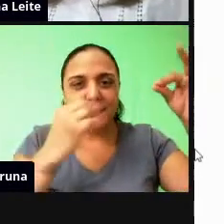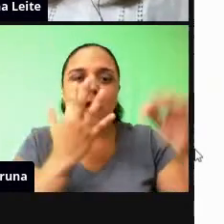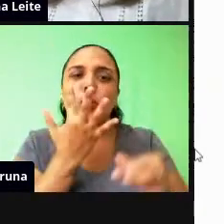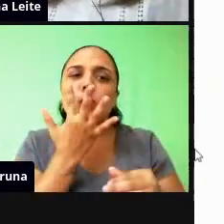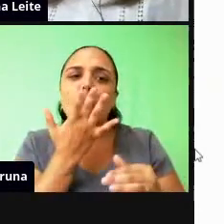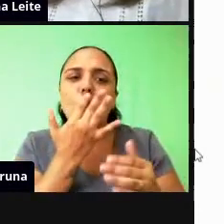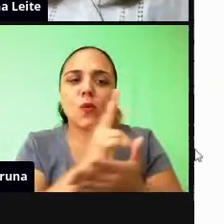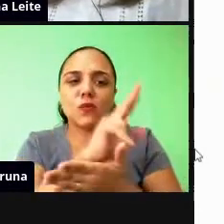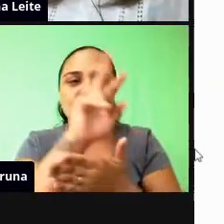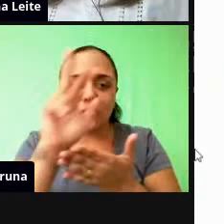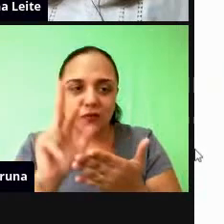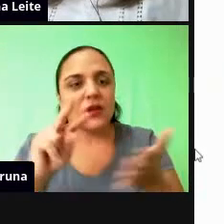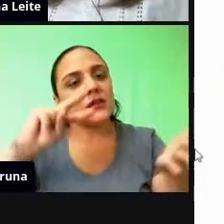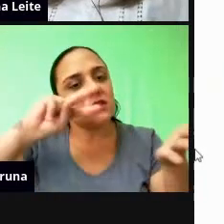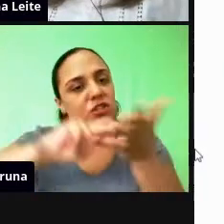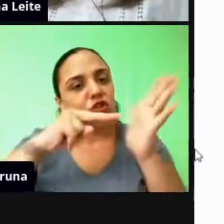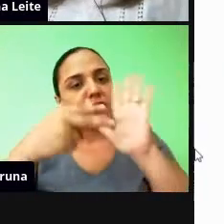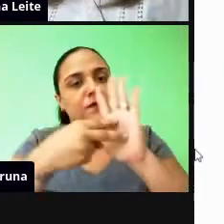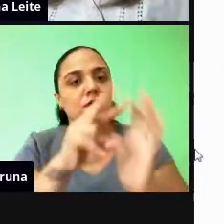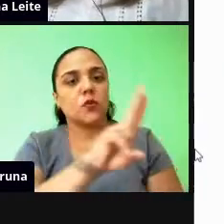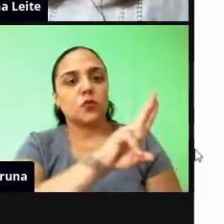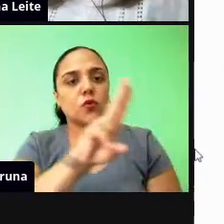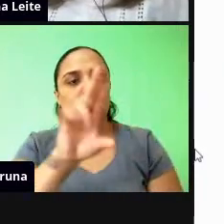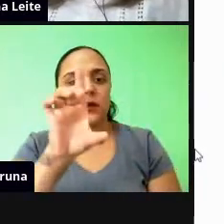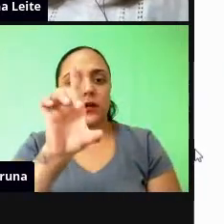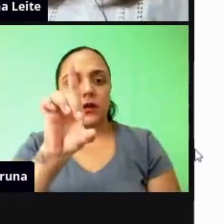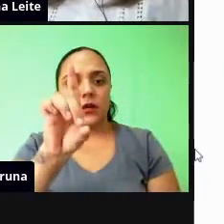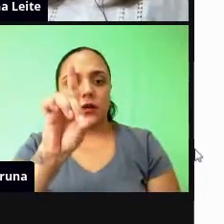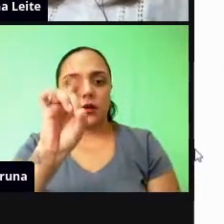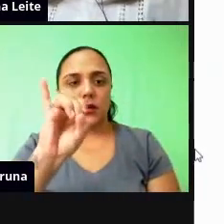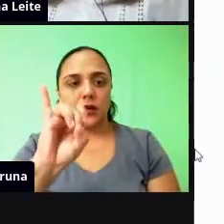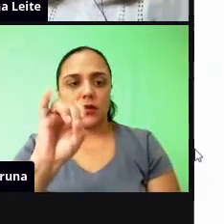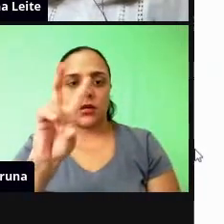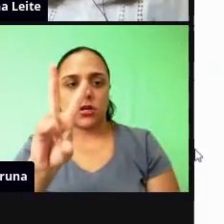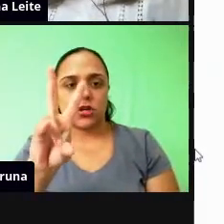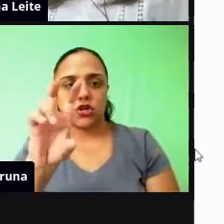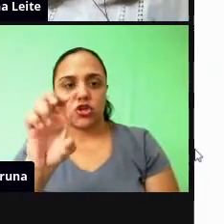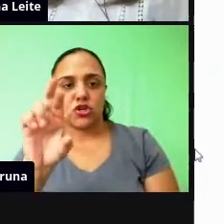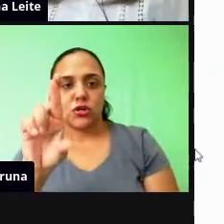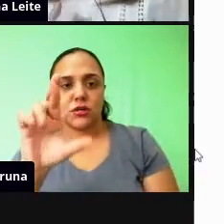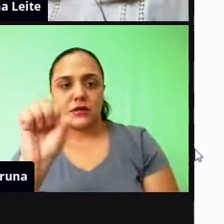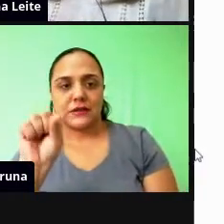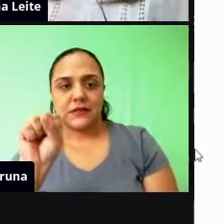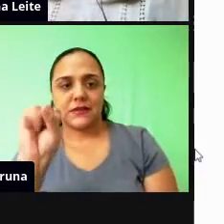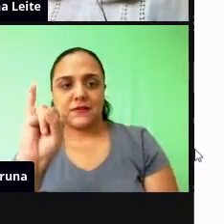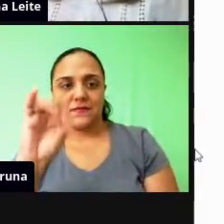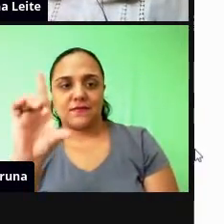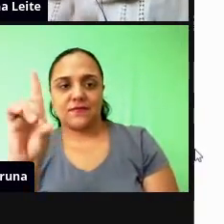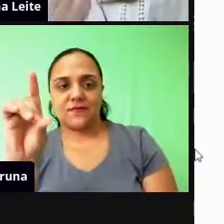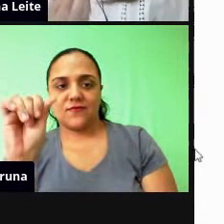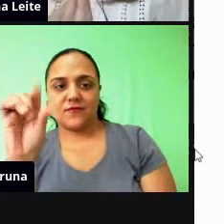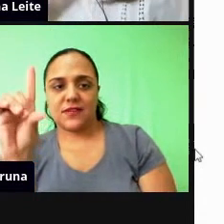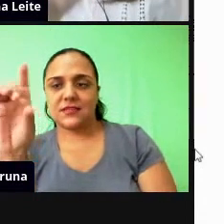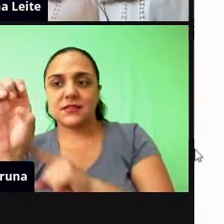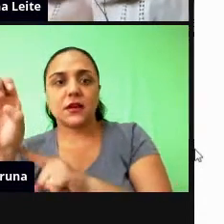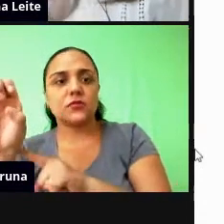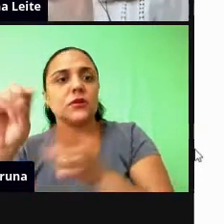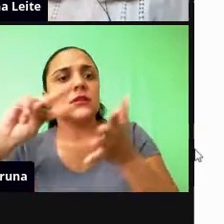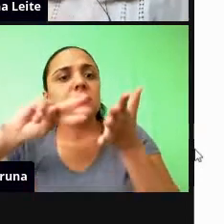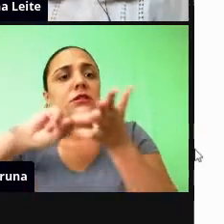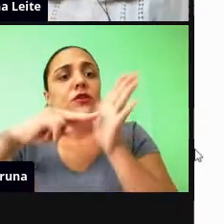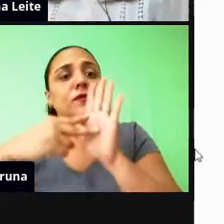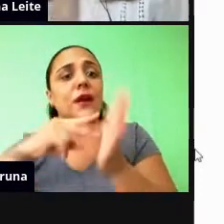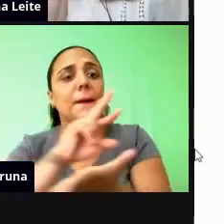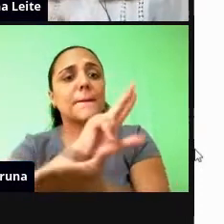que o autismo representa, né, que o autismo que o indivíduo com autismo é. Então, assim, existem aqueles parâmetros, os